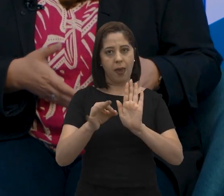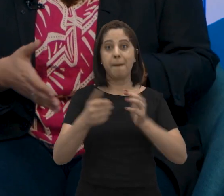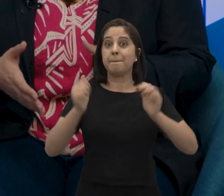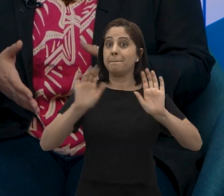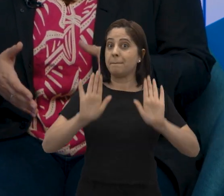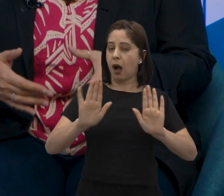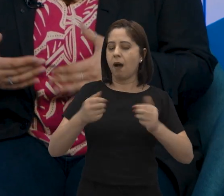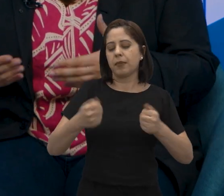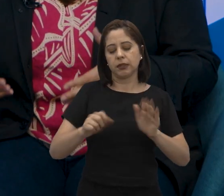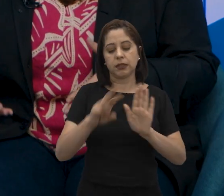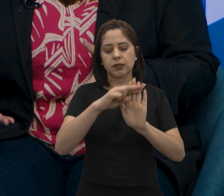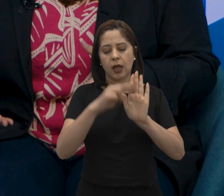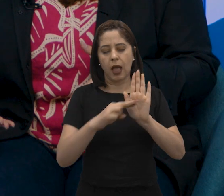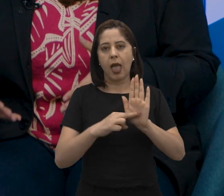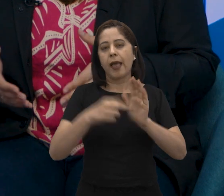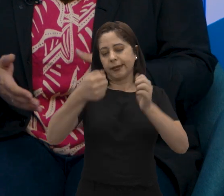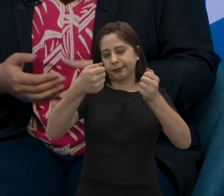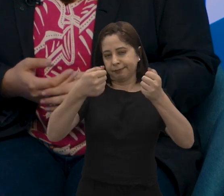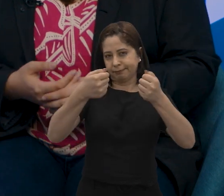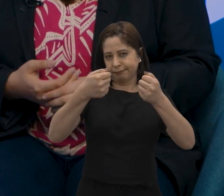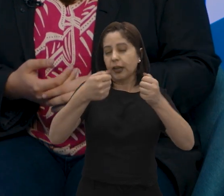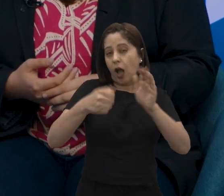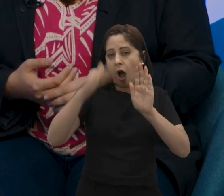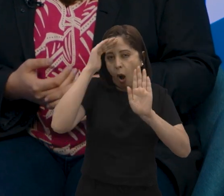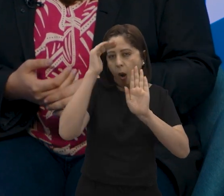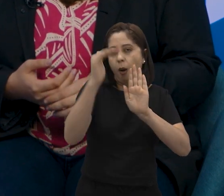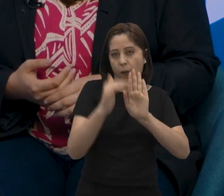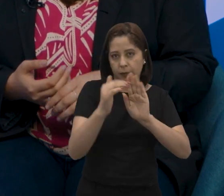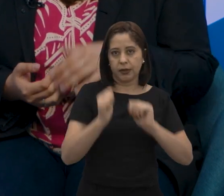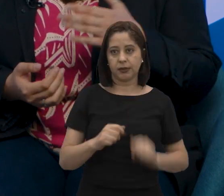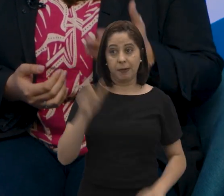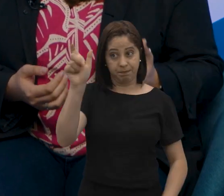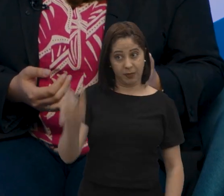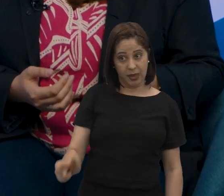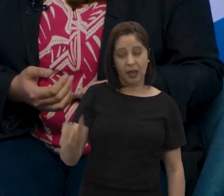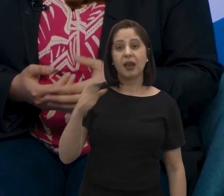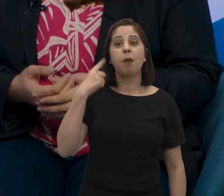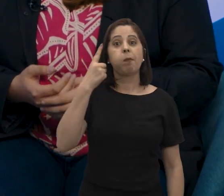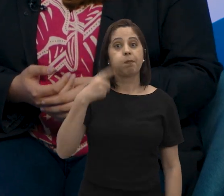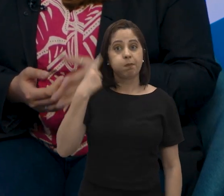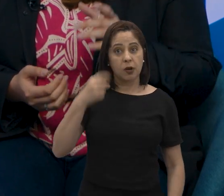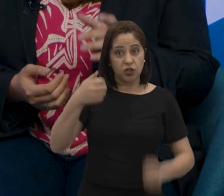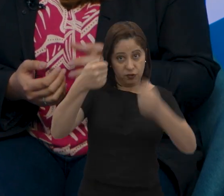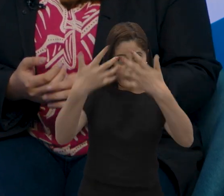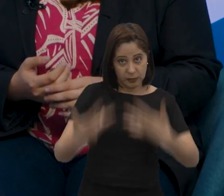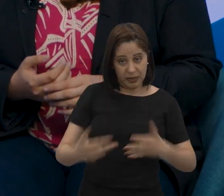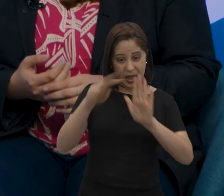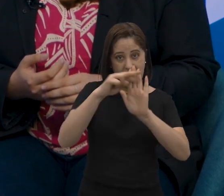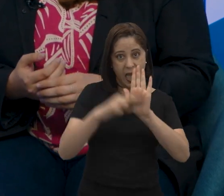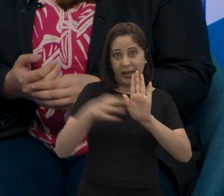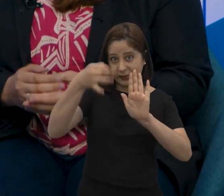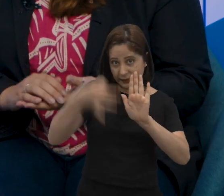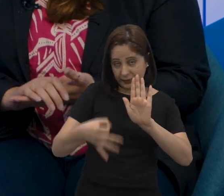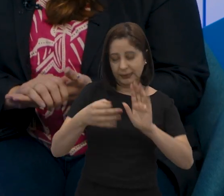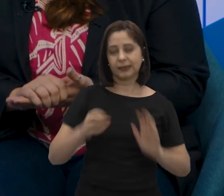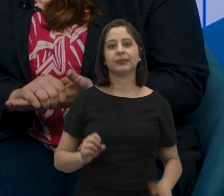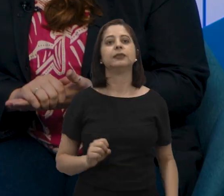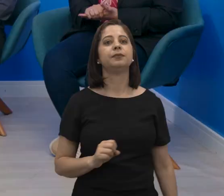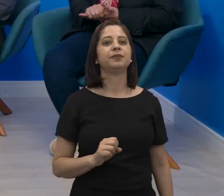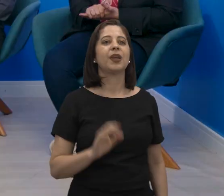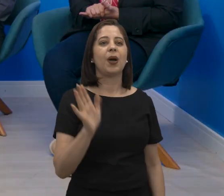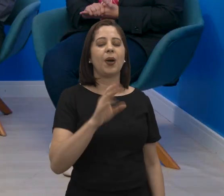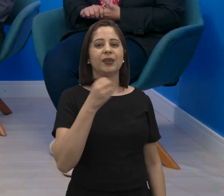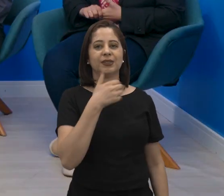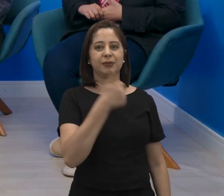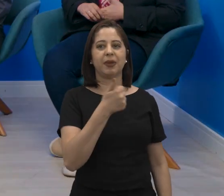lei e devem seguir algumas regras. O Marcos Limão, advogado especialista em direito eleitoral, explica essas normas para a gente. Bem-vindo, Limão,